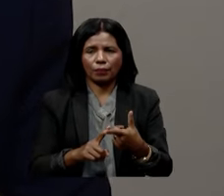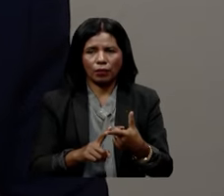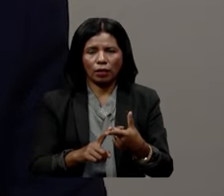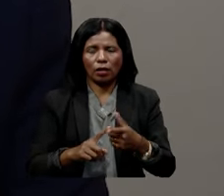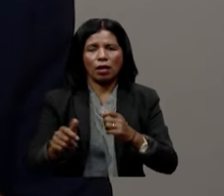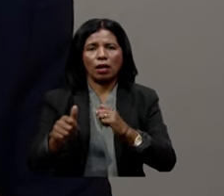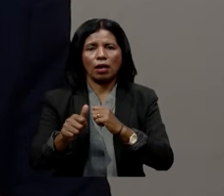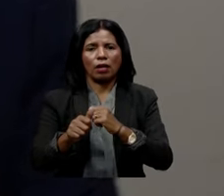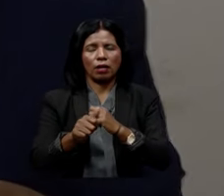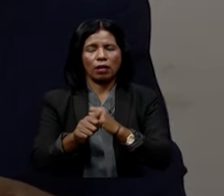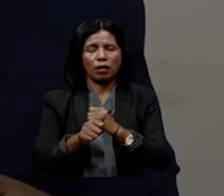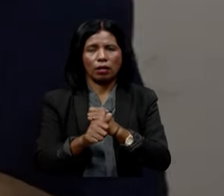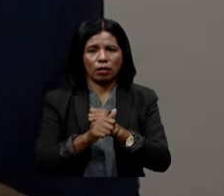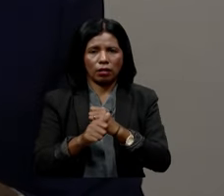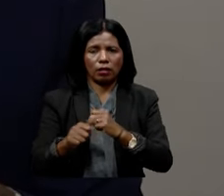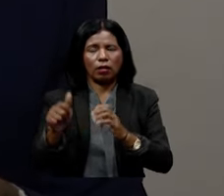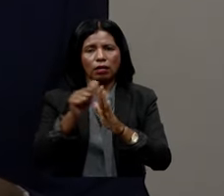Artigo 402,